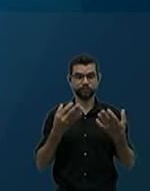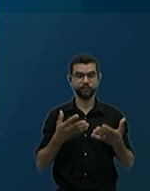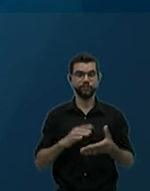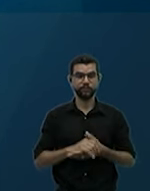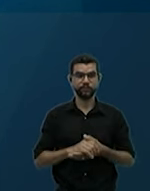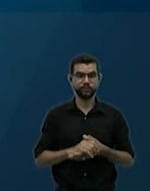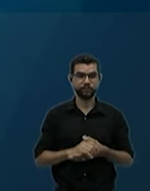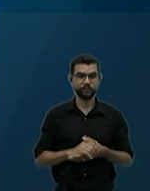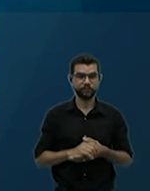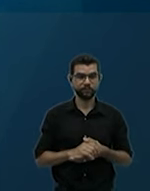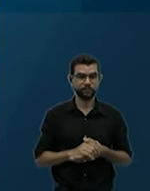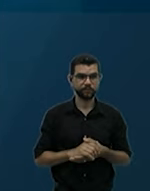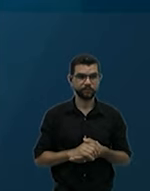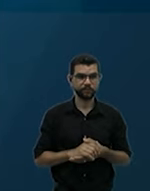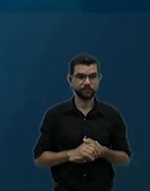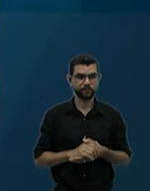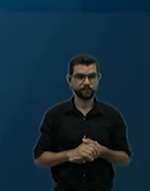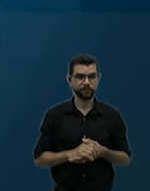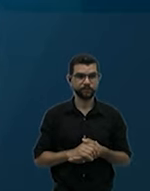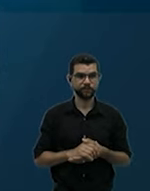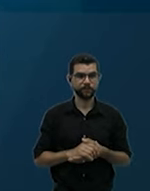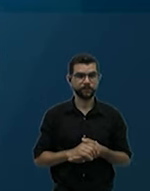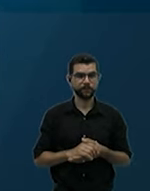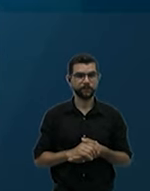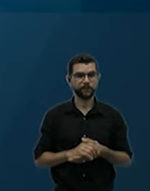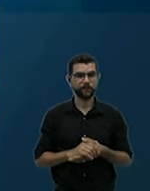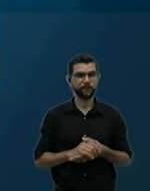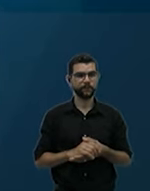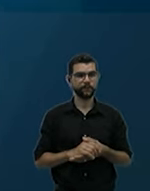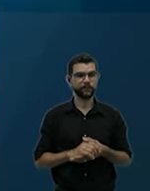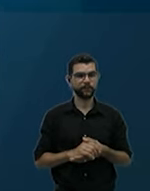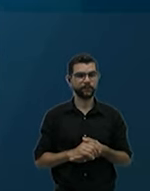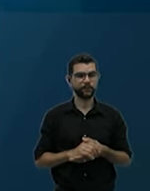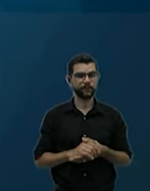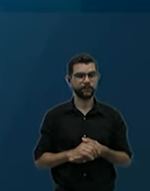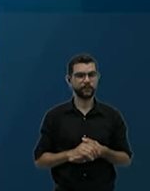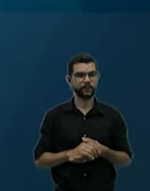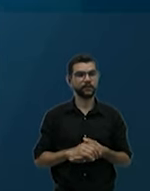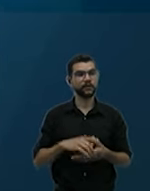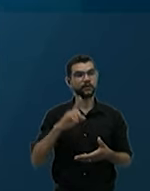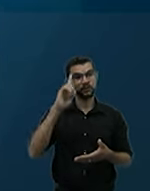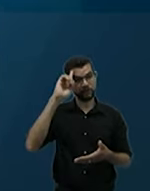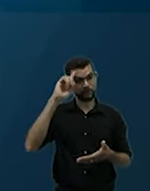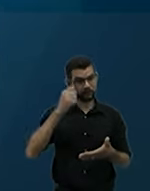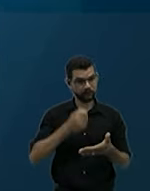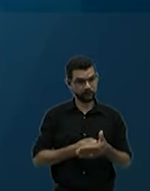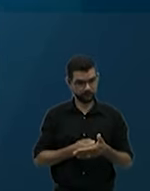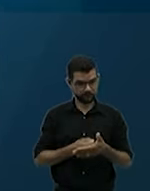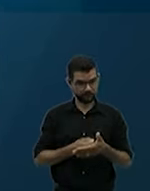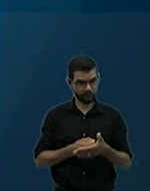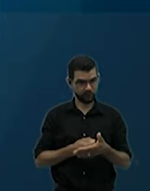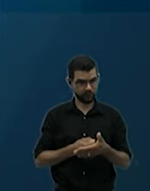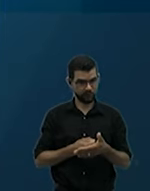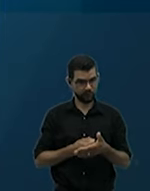A decisão que reconhece um direito a um benefício previdenciário,